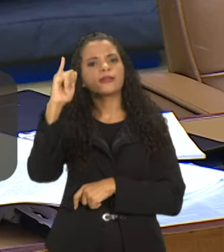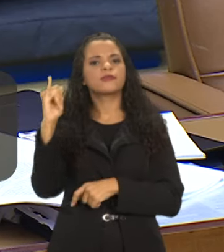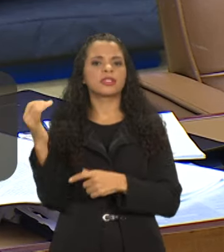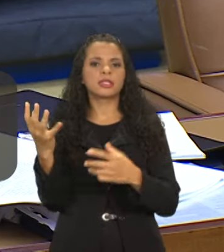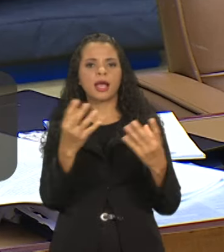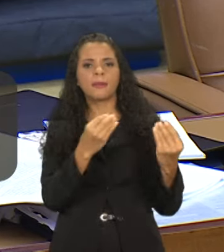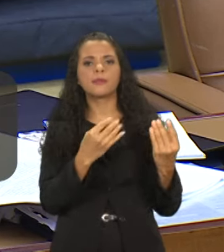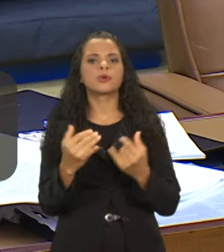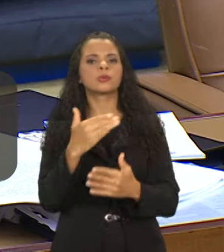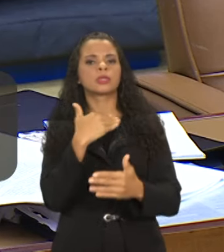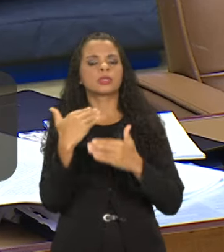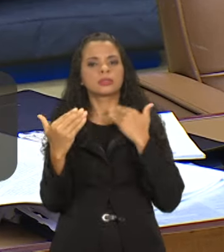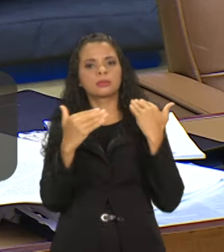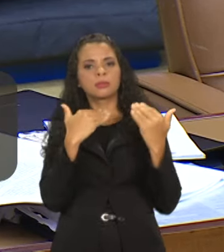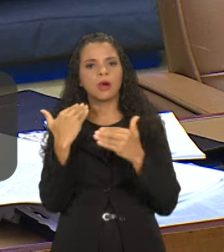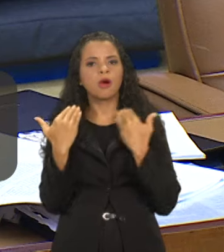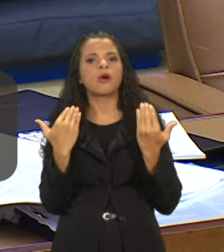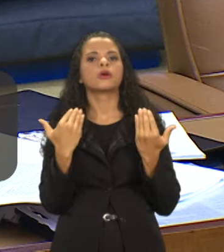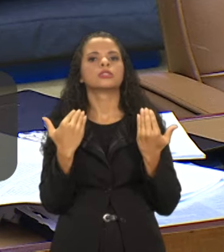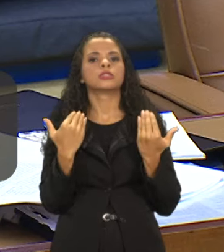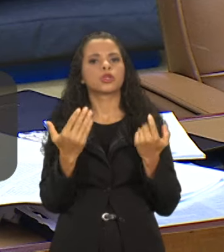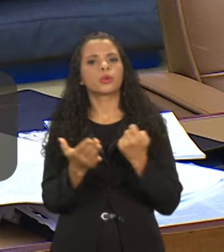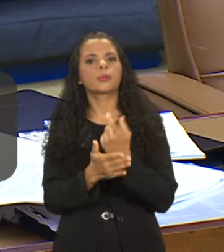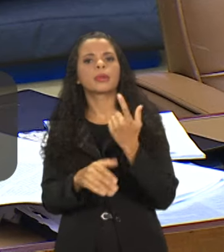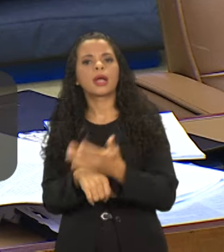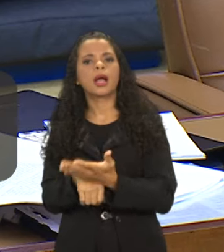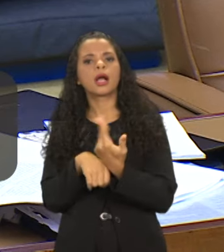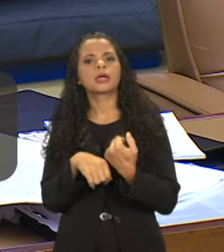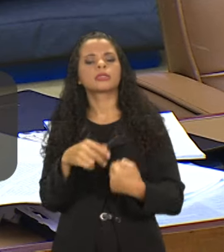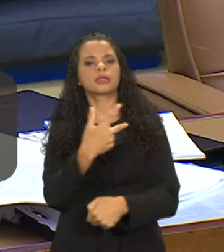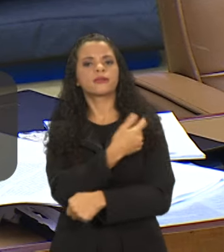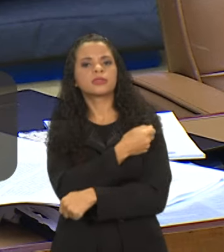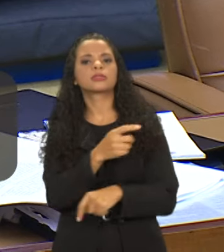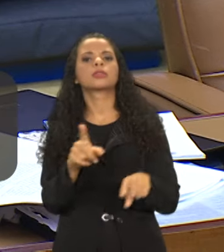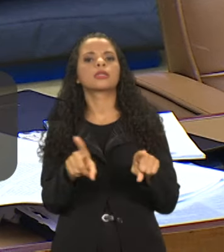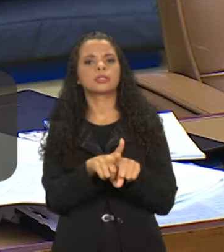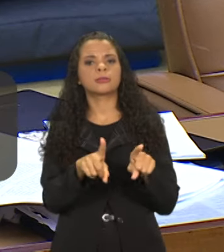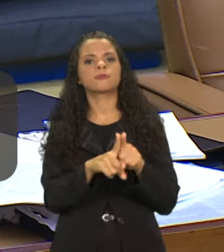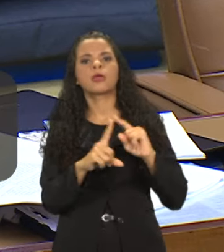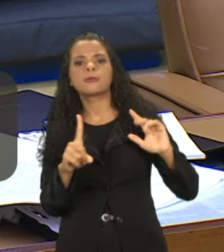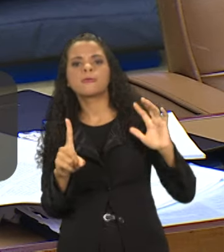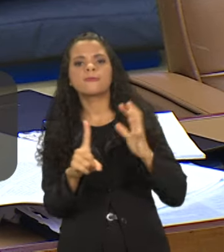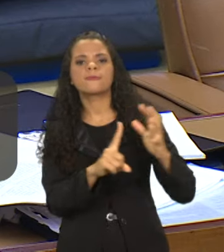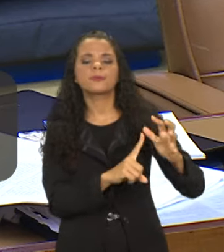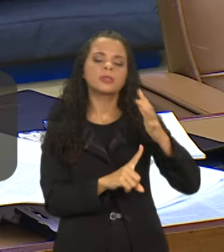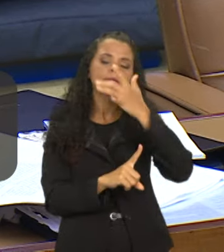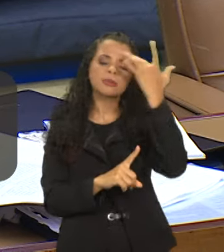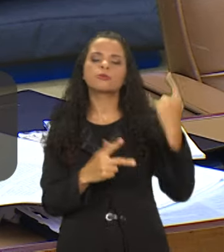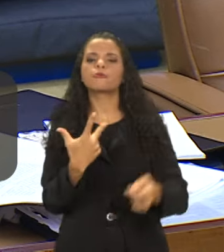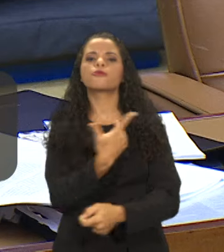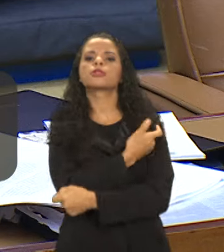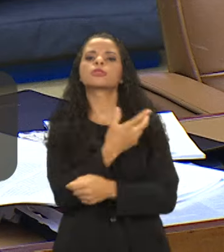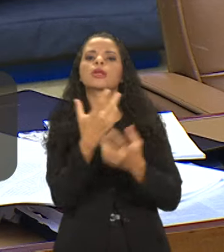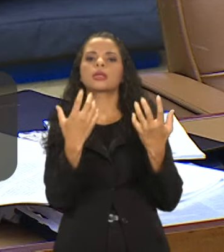em antecipar a compra da vacina, mas também em se vacinar, em respeitar o